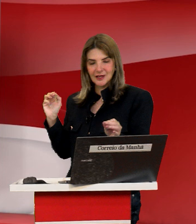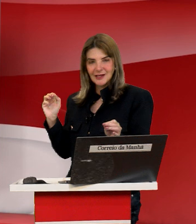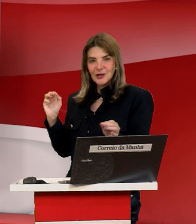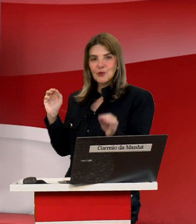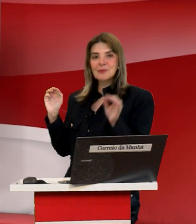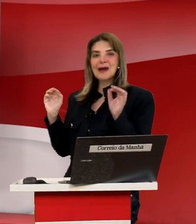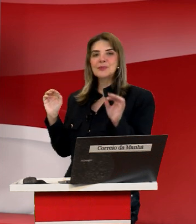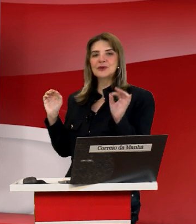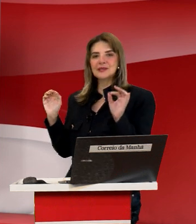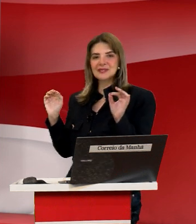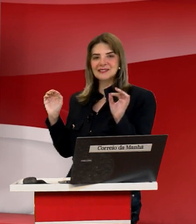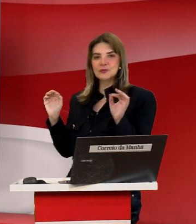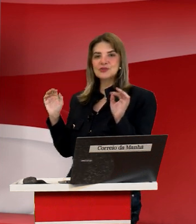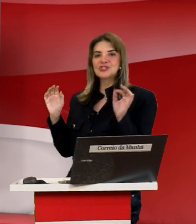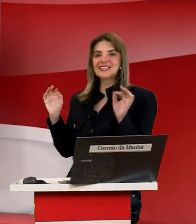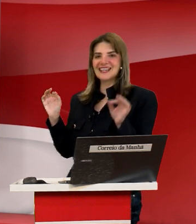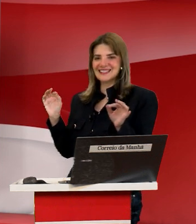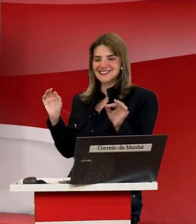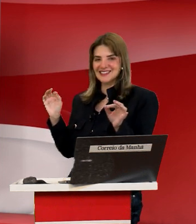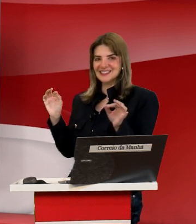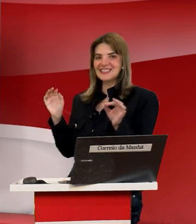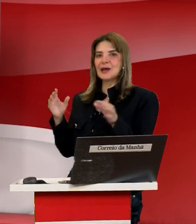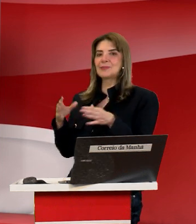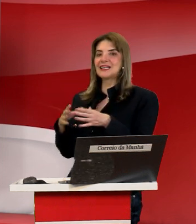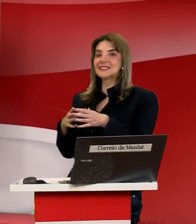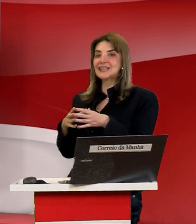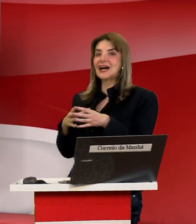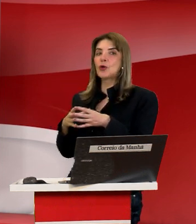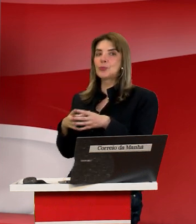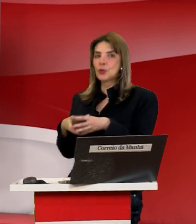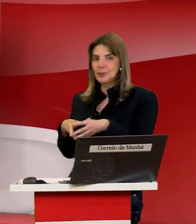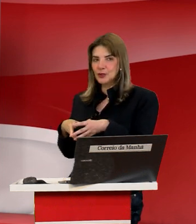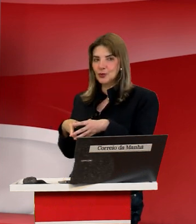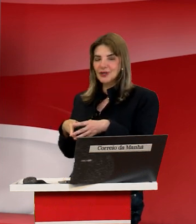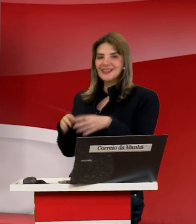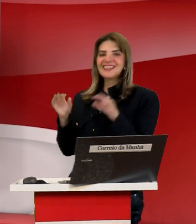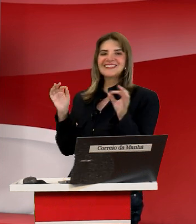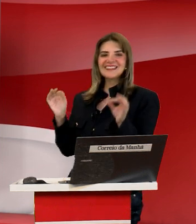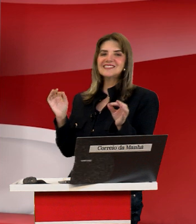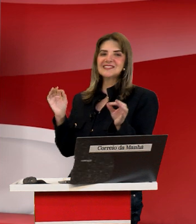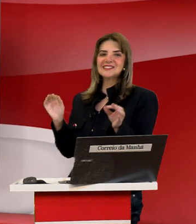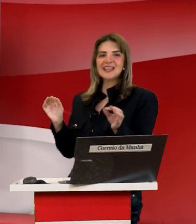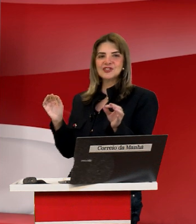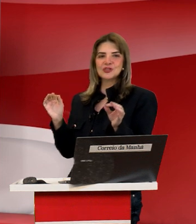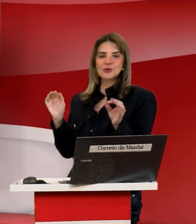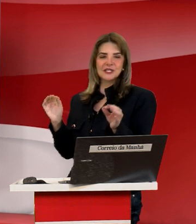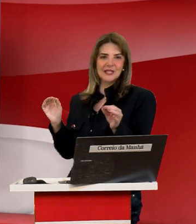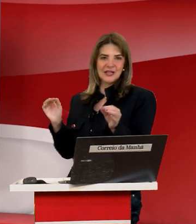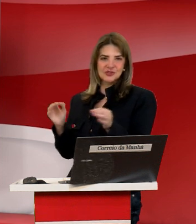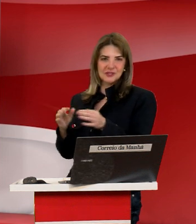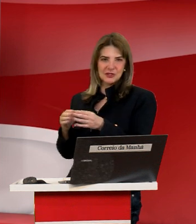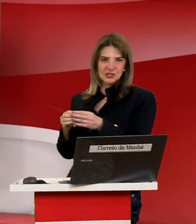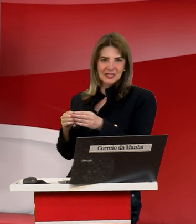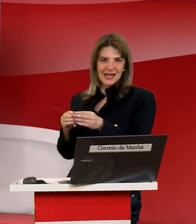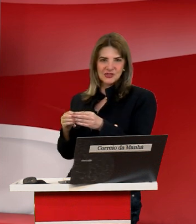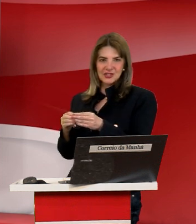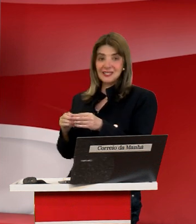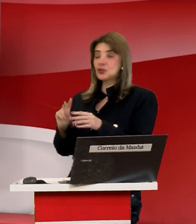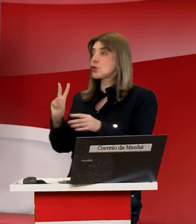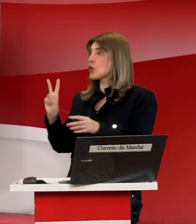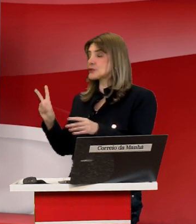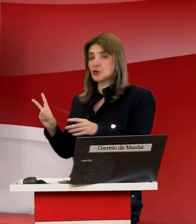promover uma programação de graça e aberta ao público em 17 unidades da